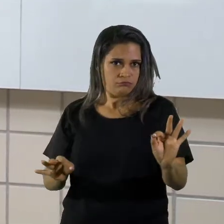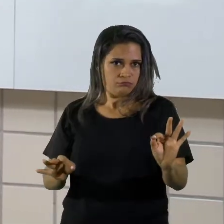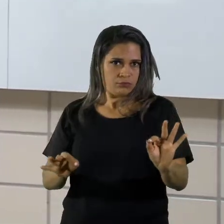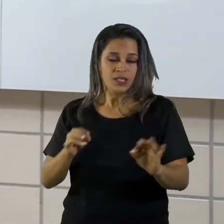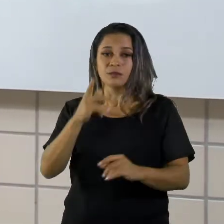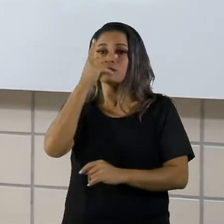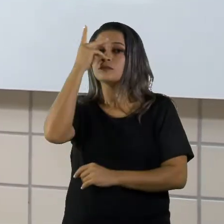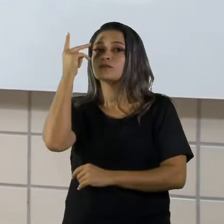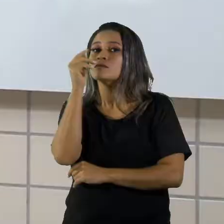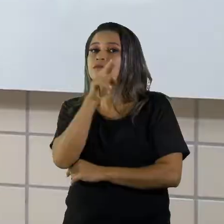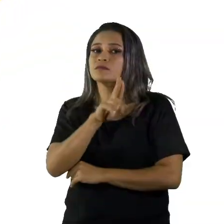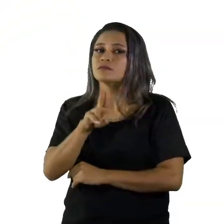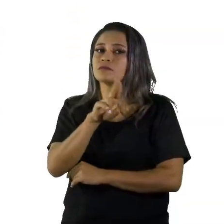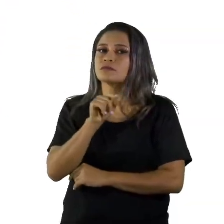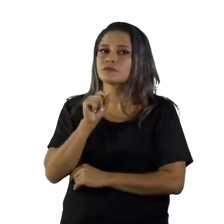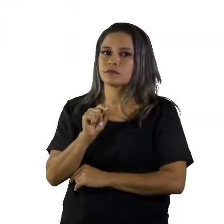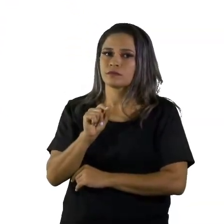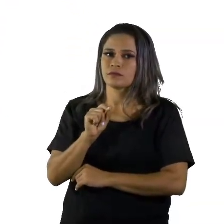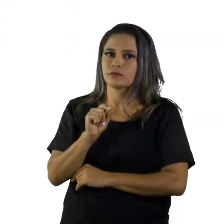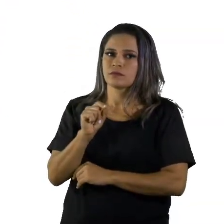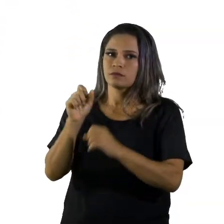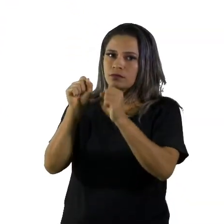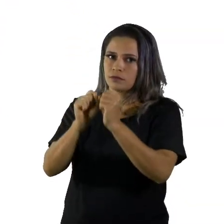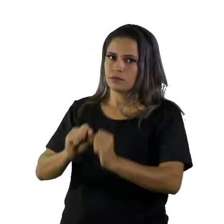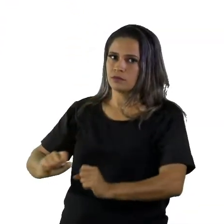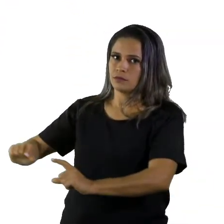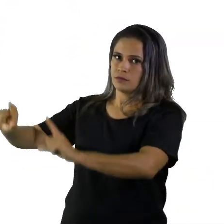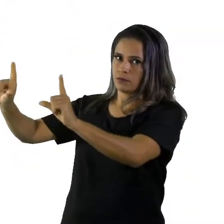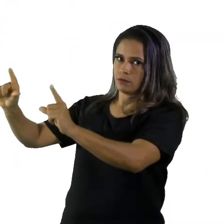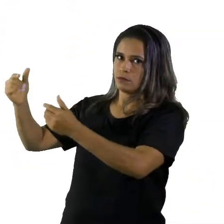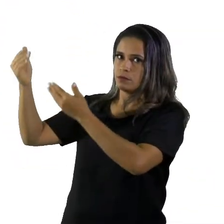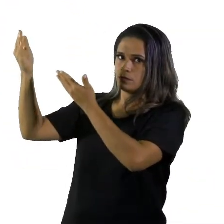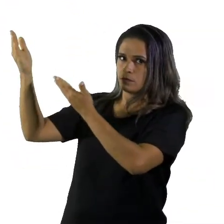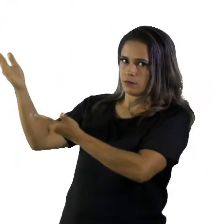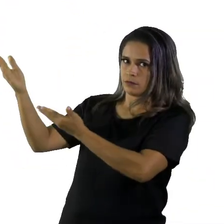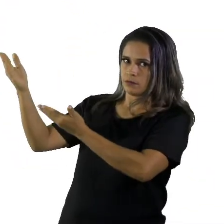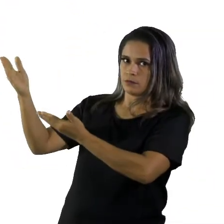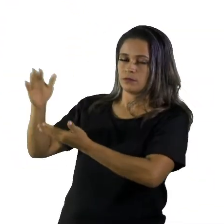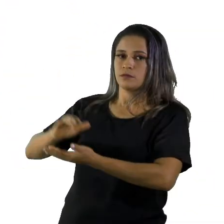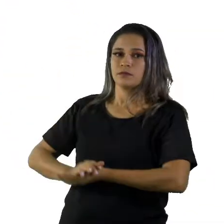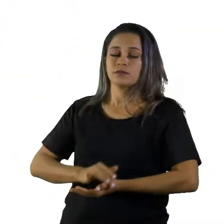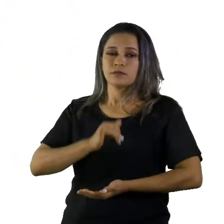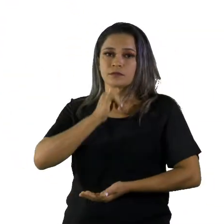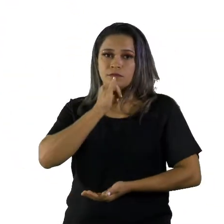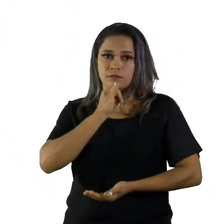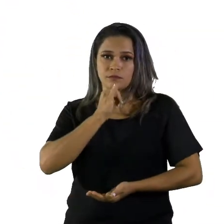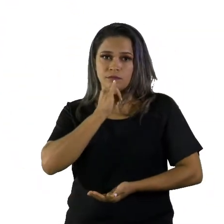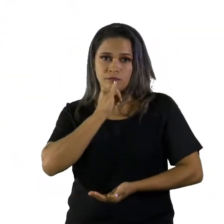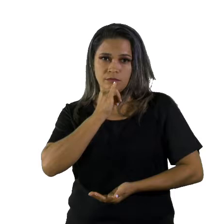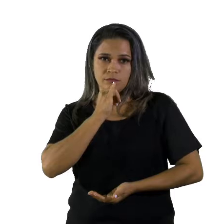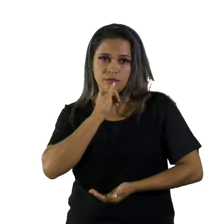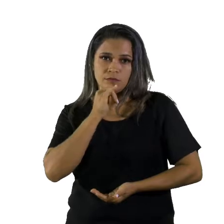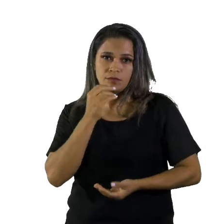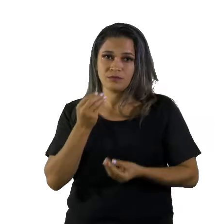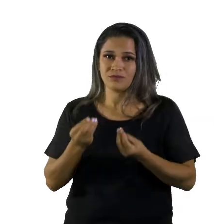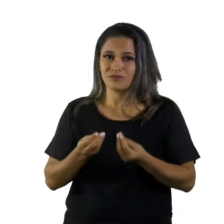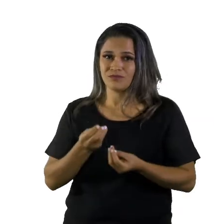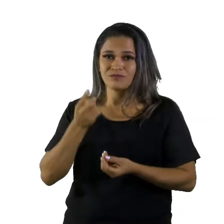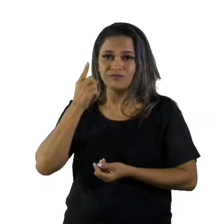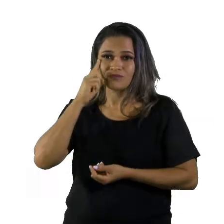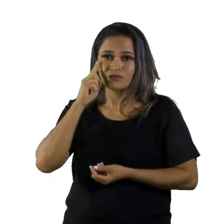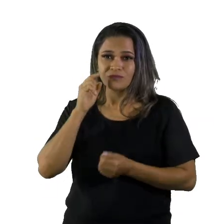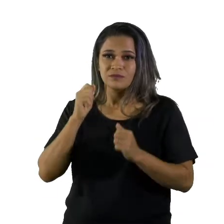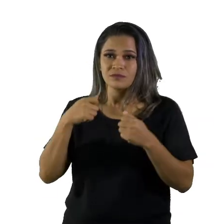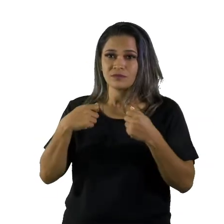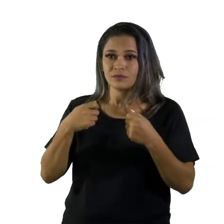pessoa utilizou? No slide a seguir, você vai ver alguns exemplos de como no cotidiano as